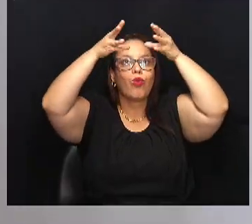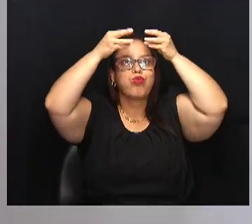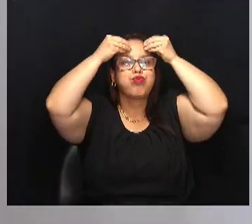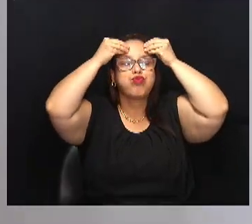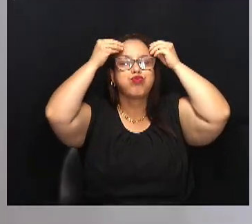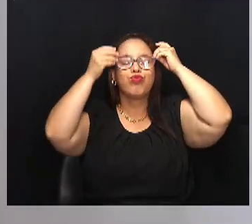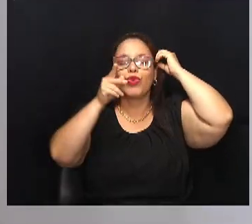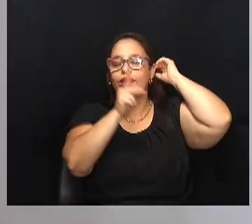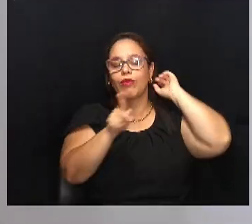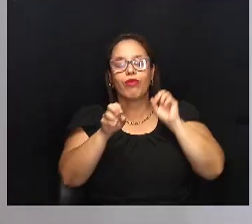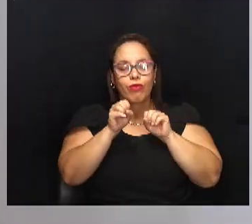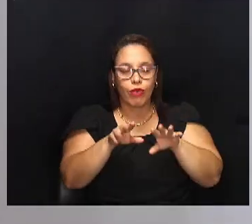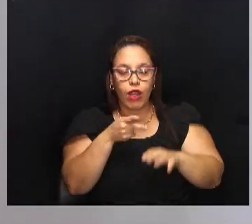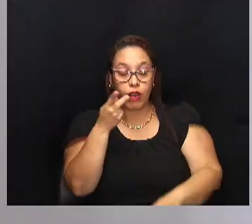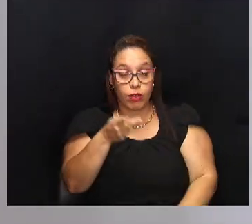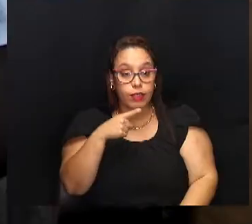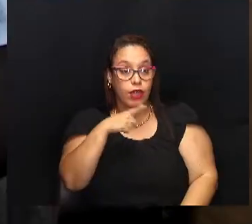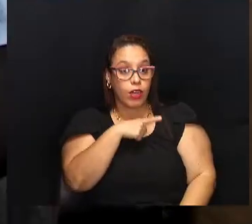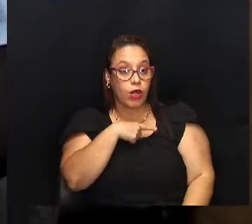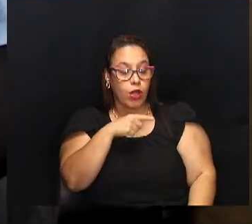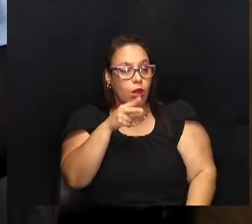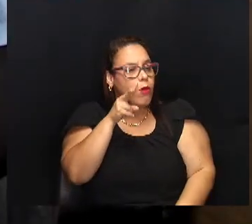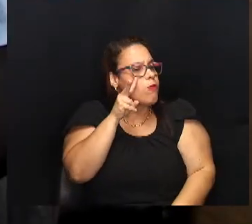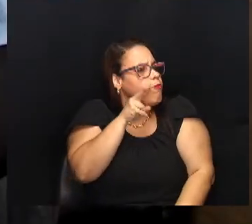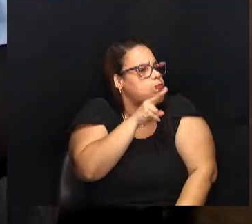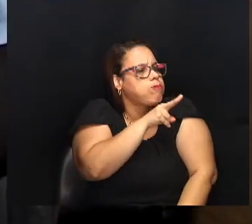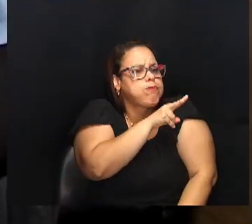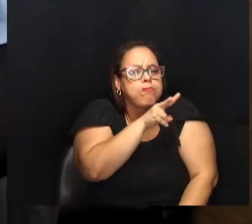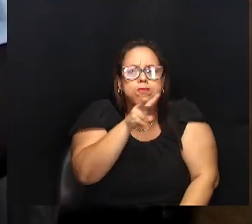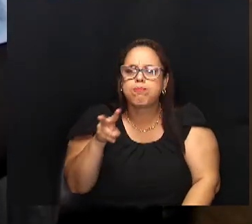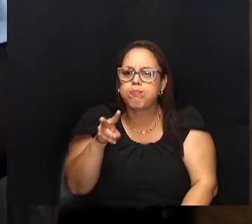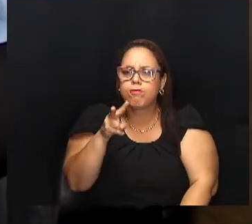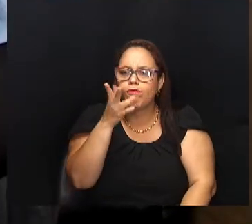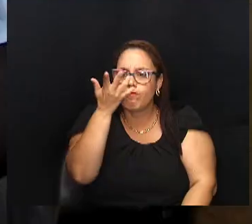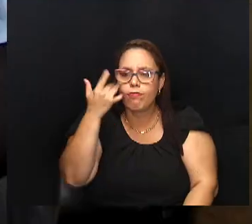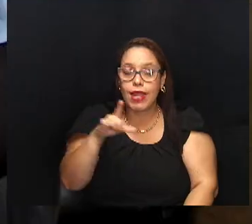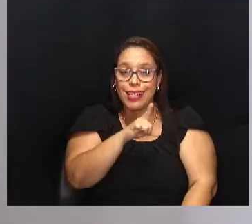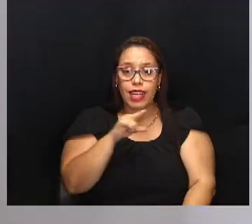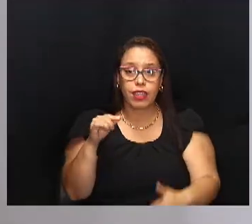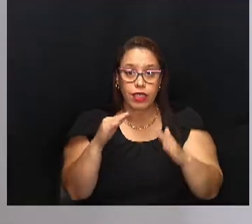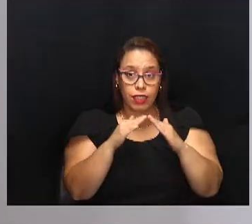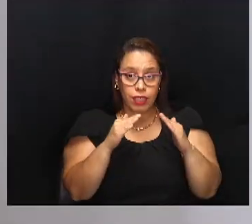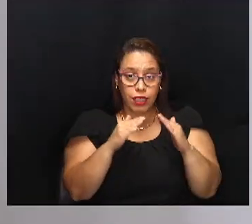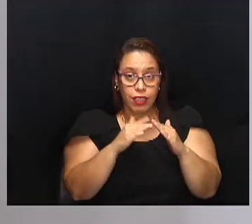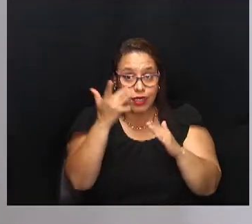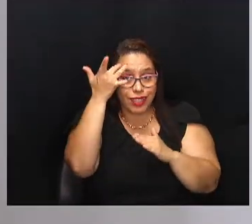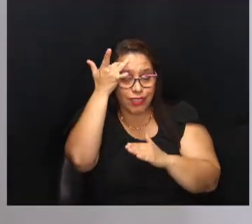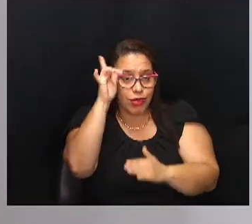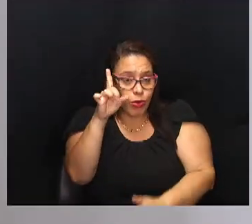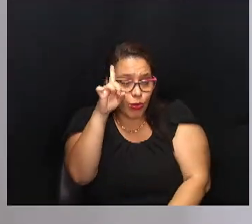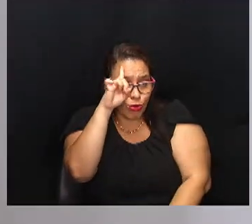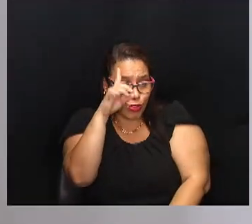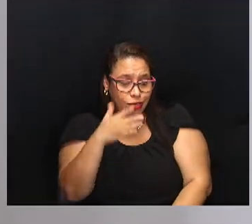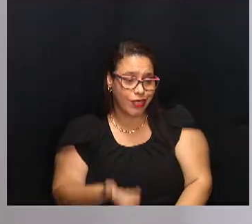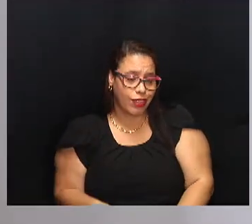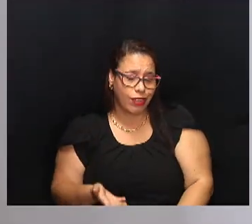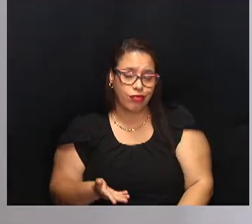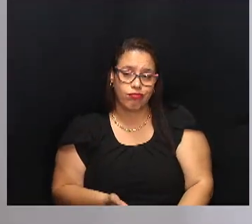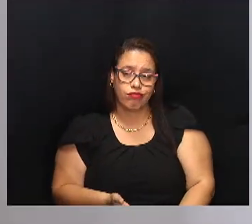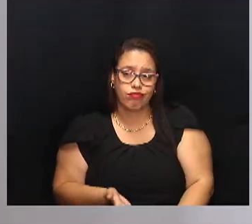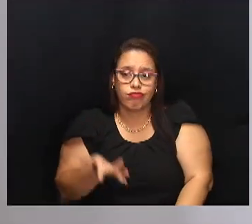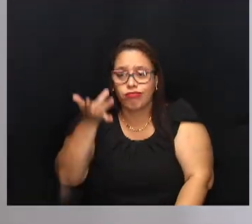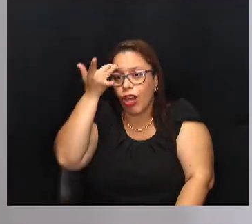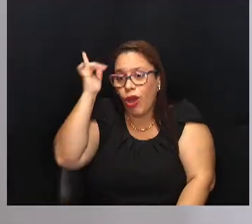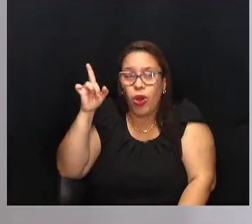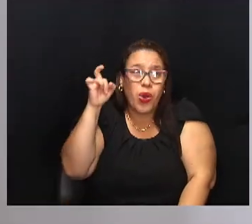meus professores, ter um olhar, né, para nossas crianças, porque eles saem de casa, você não sabe como foi o dia dele. Sim. A gente não sabe qual é o